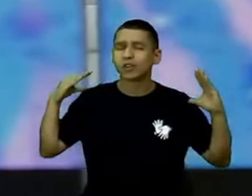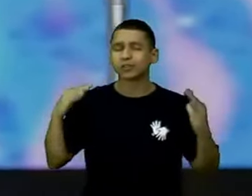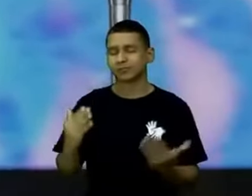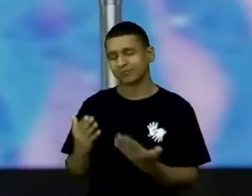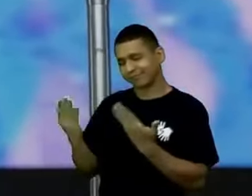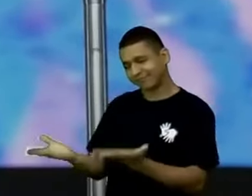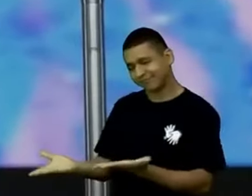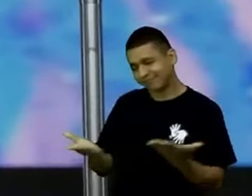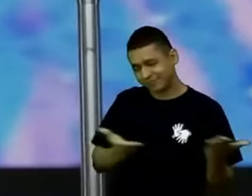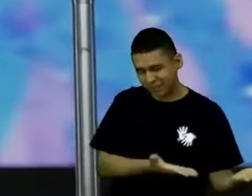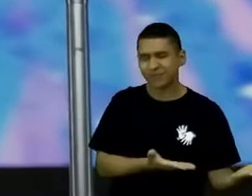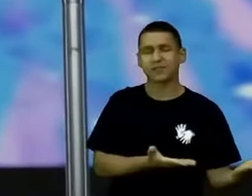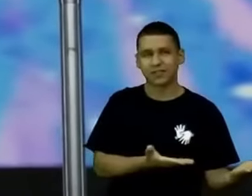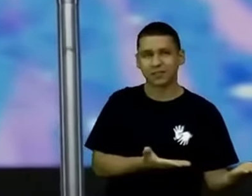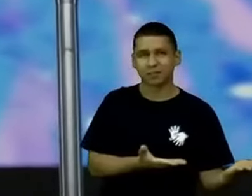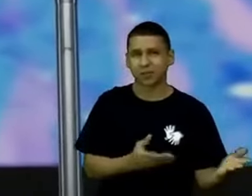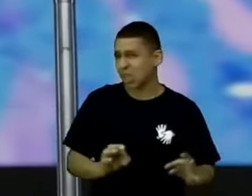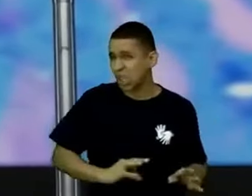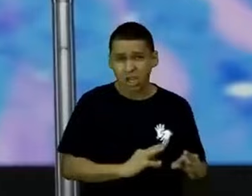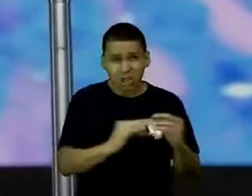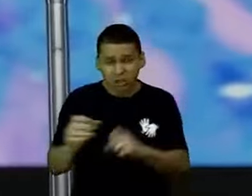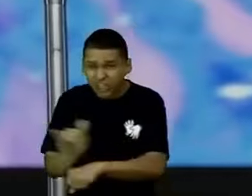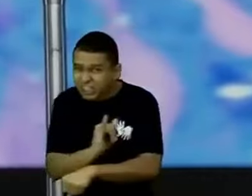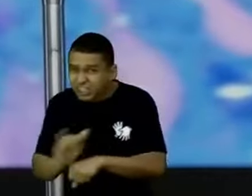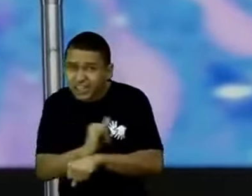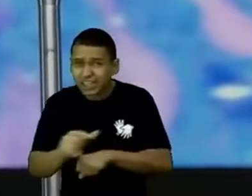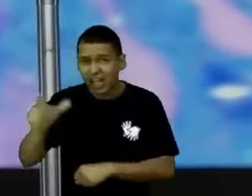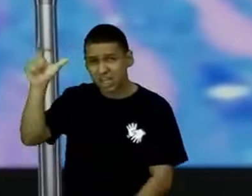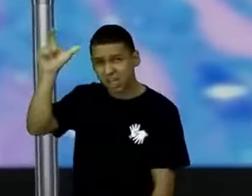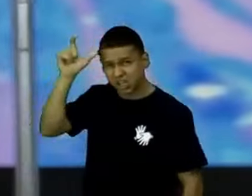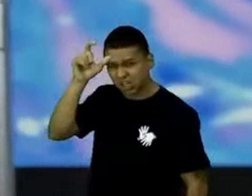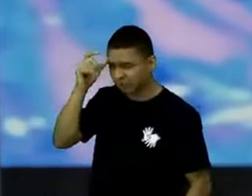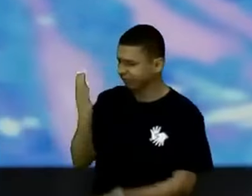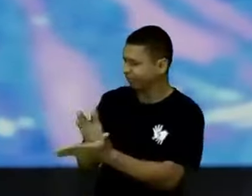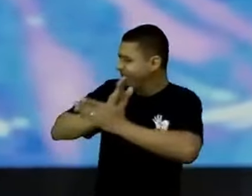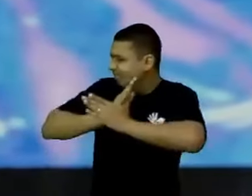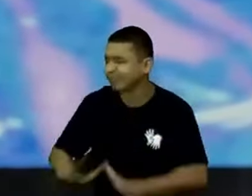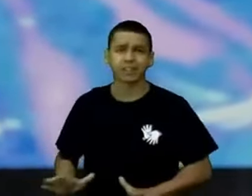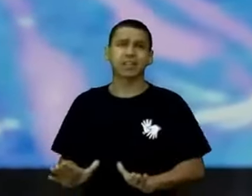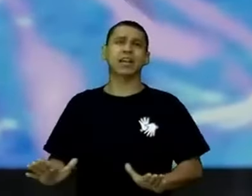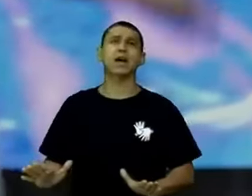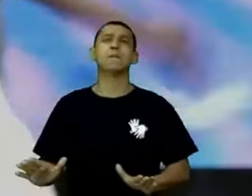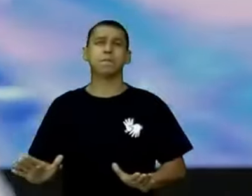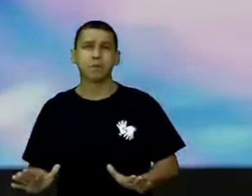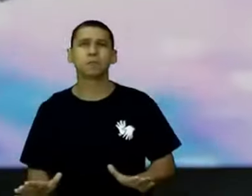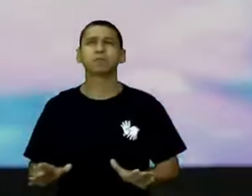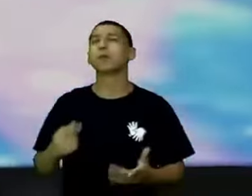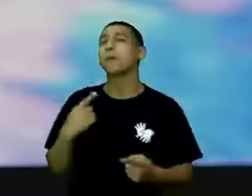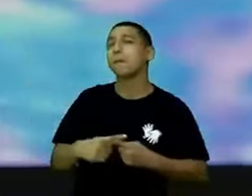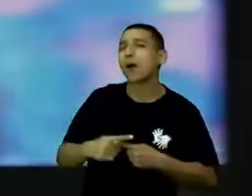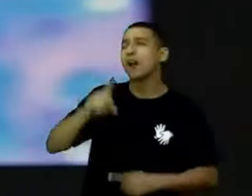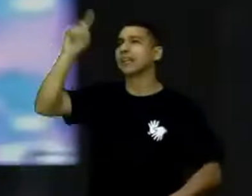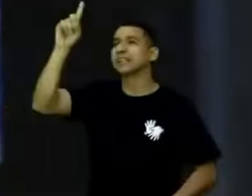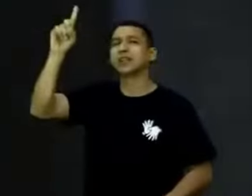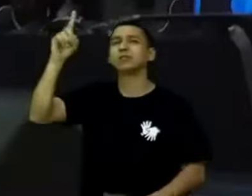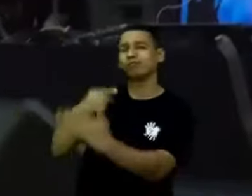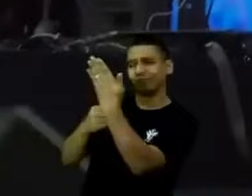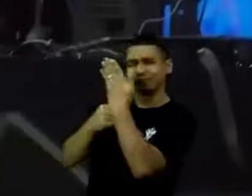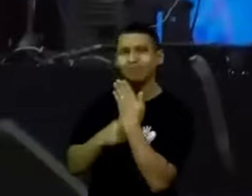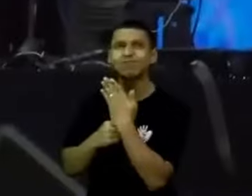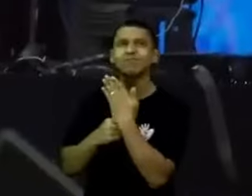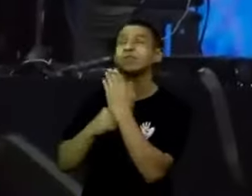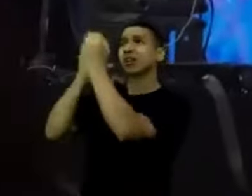E todo projeto arquitetado contra a tua semana, ele diz, caiu, caiu, eu te libero. Tua semana vai ser